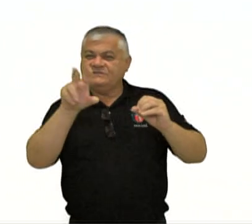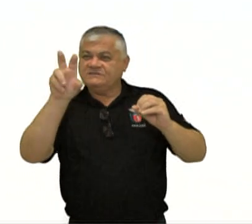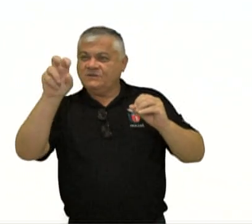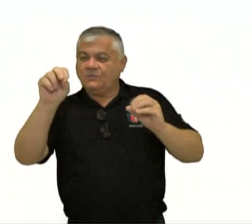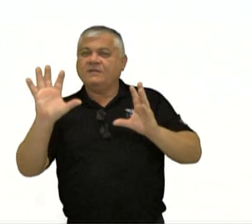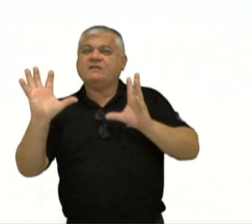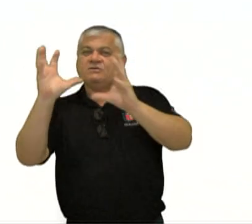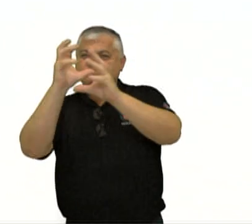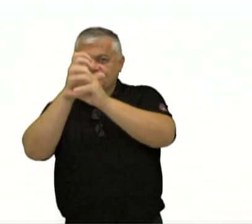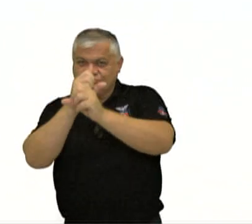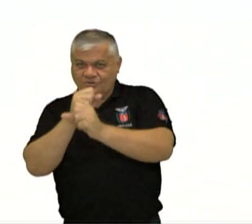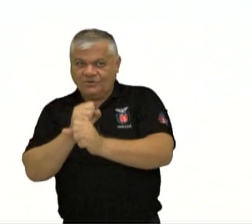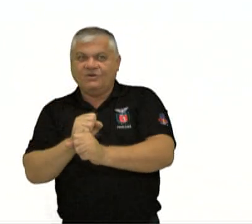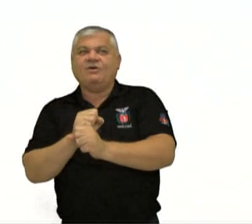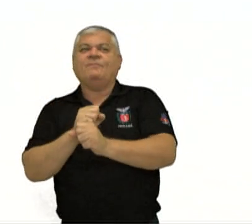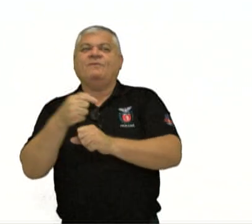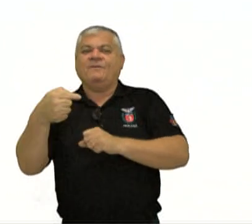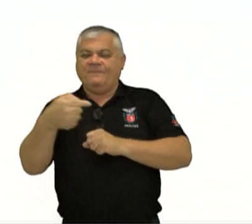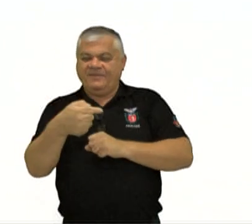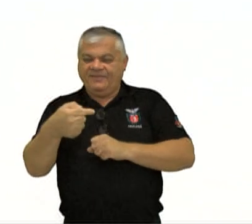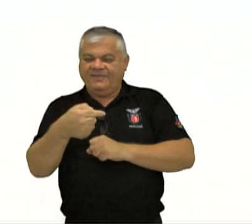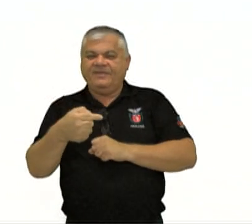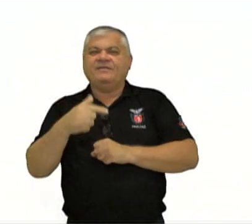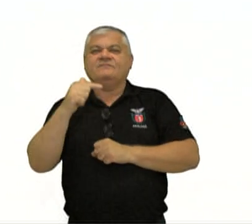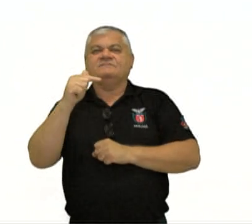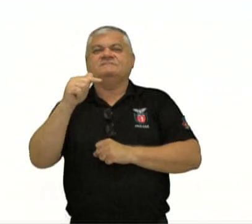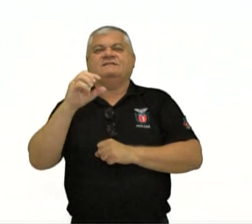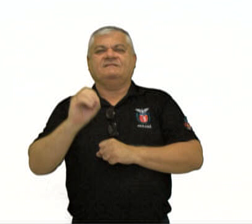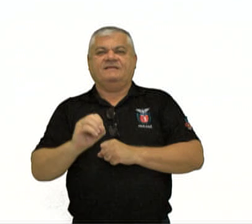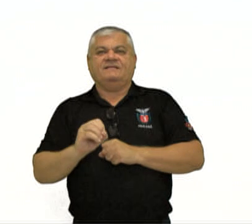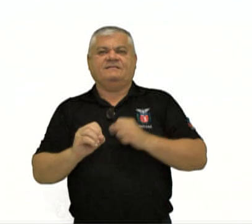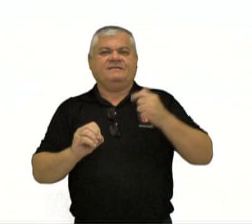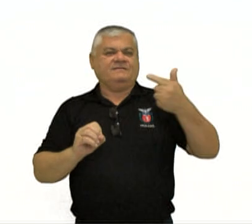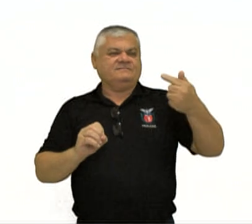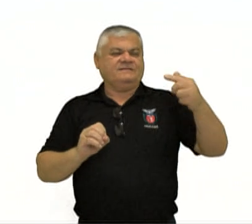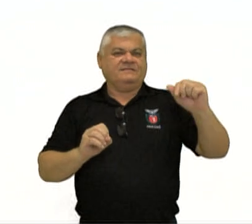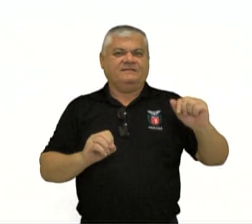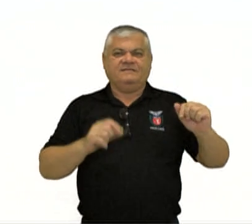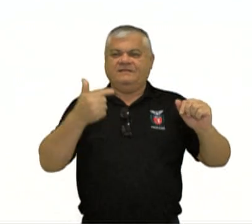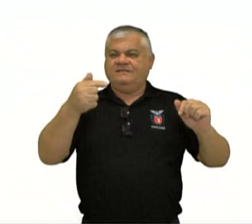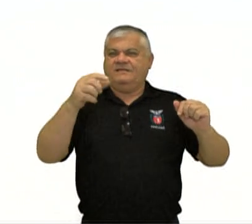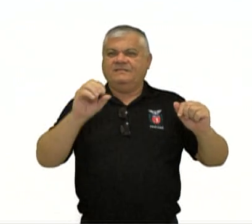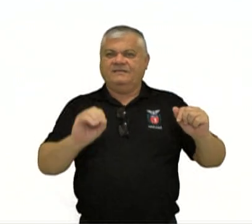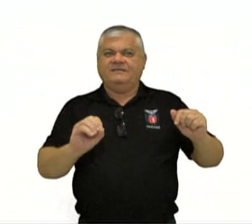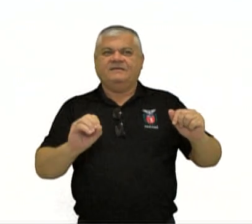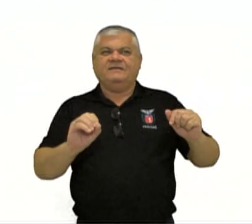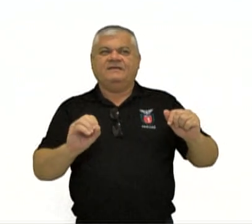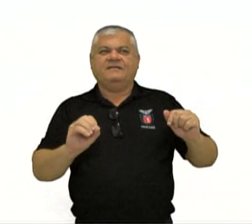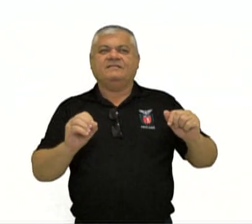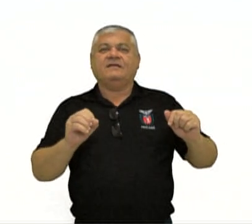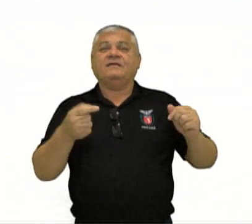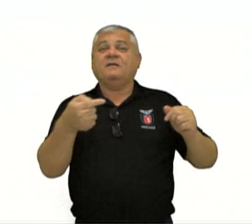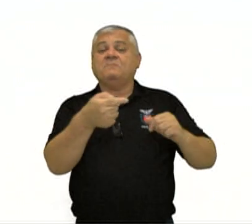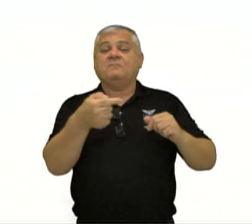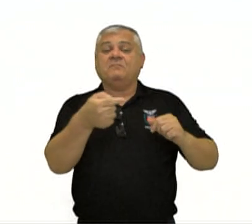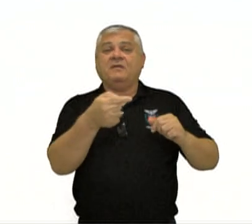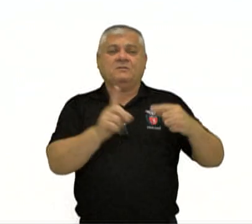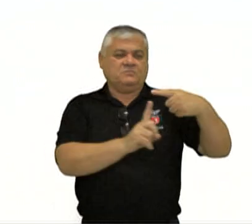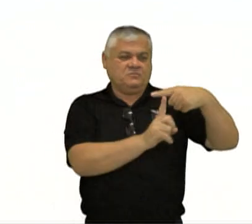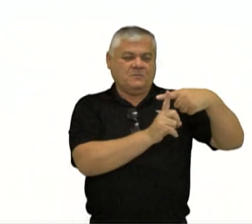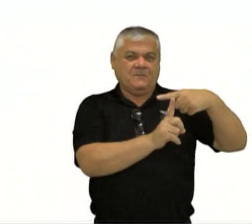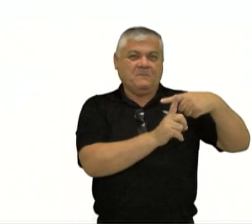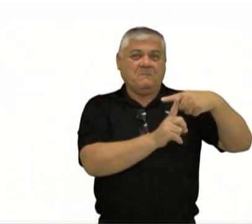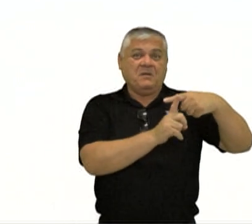também têm sinal igual, menos 70, porque eu repito o sinal. E depois, nessa situação, números com